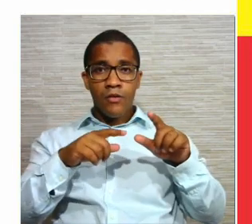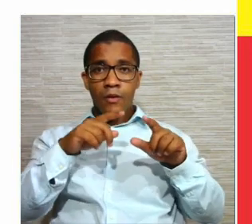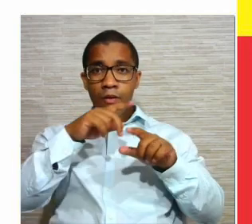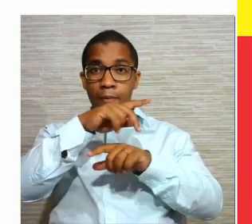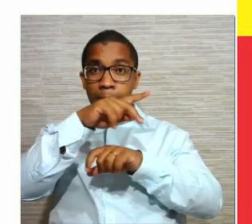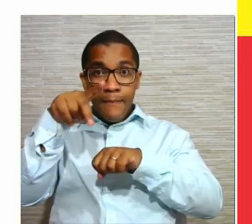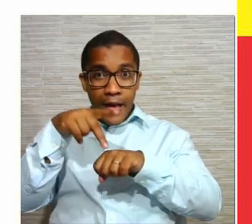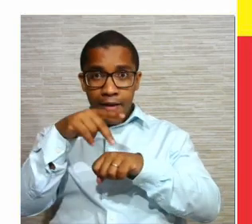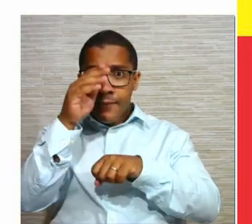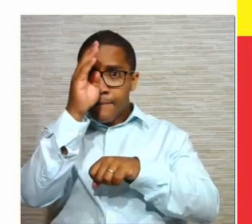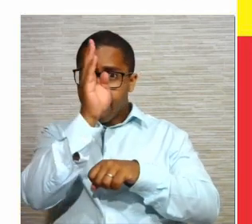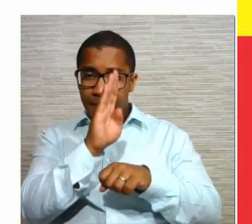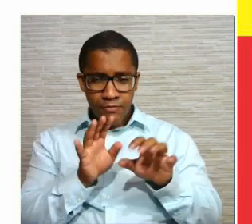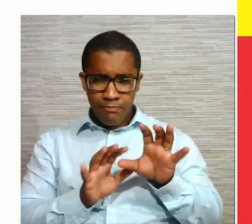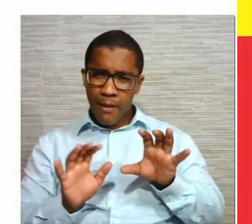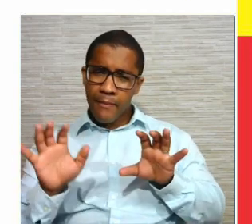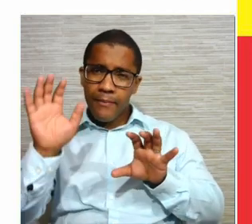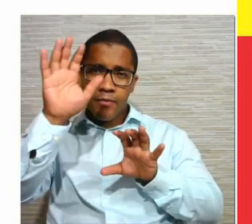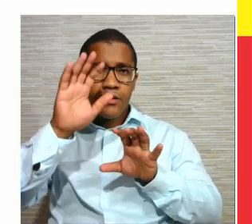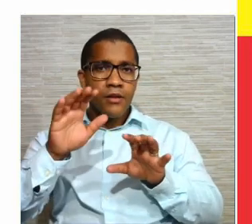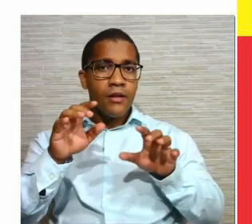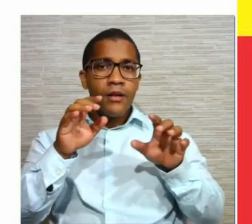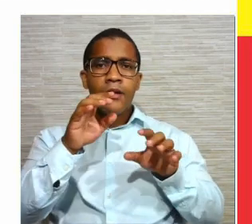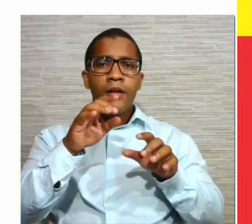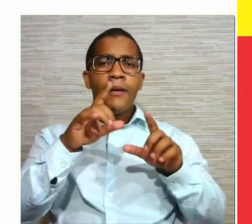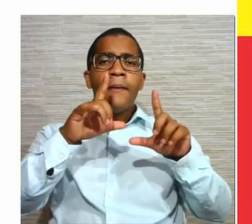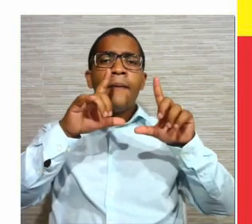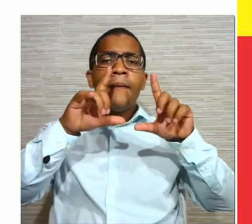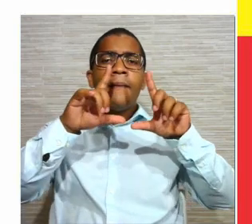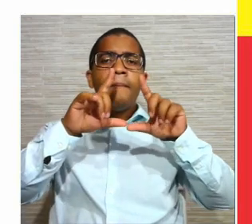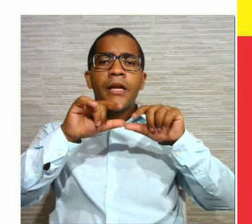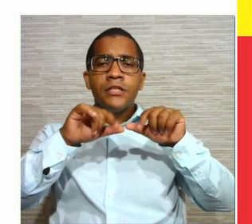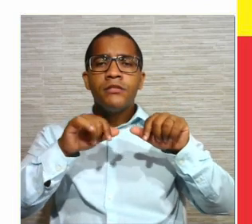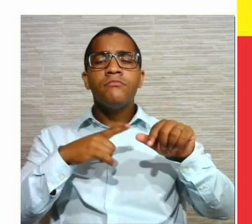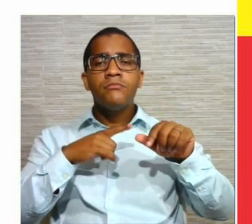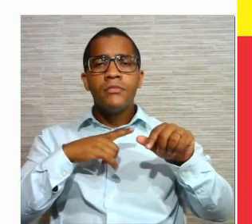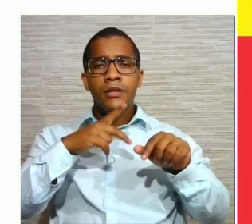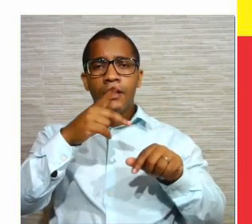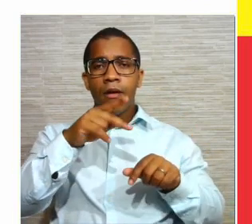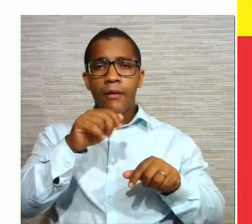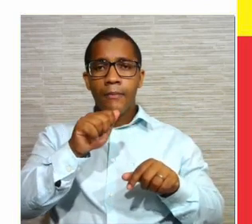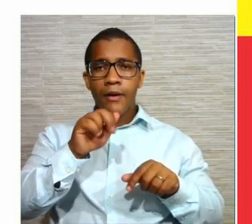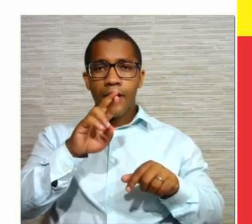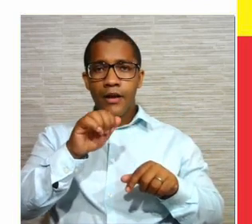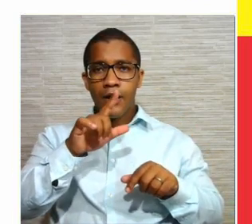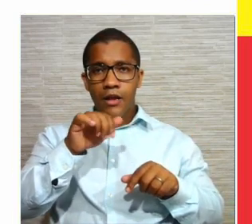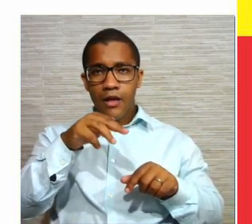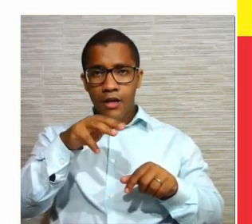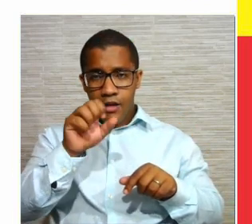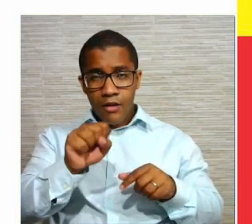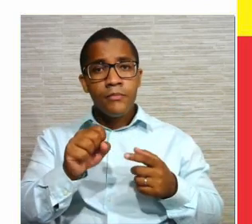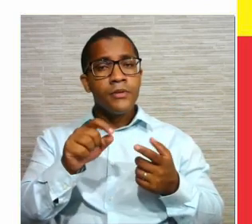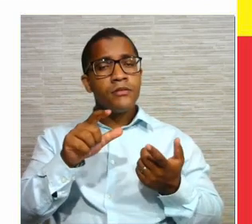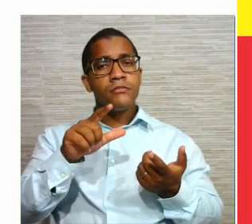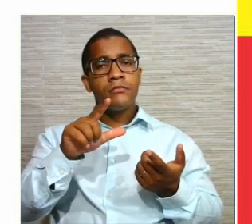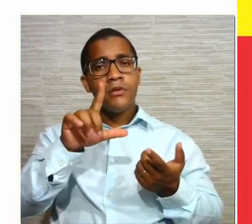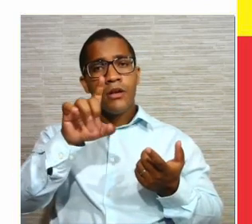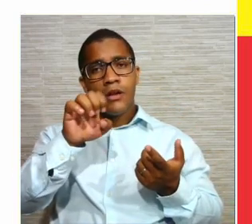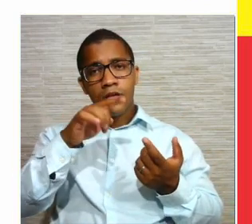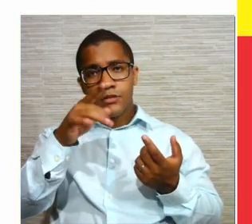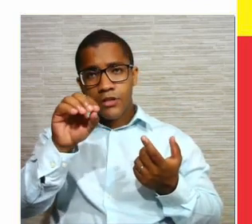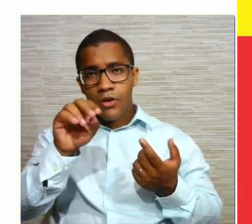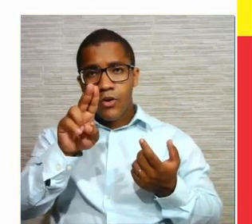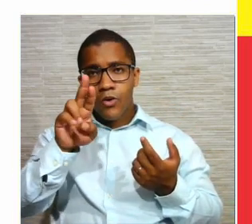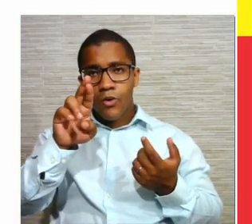país. Né? Em Brasília a gente teve Paralamas do Sucesso, a Plebe Hood, e a Legião Urbana também, Capital